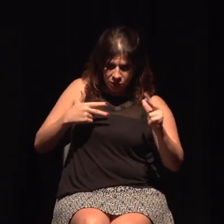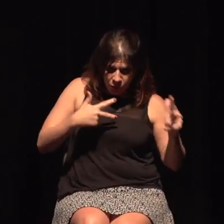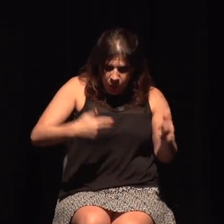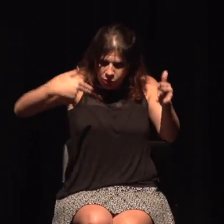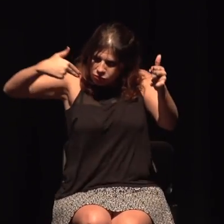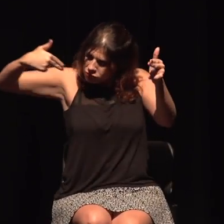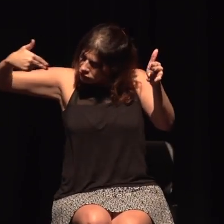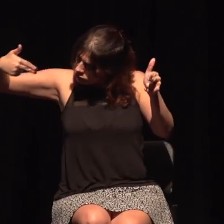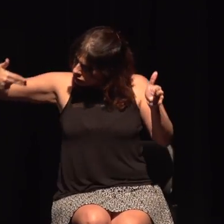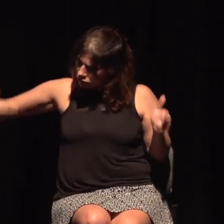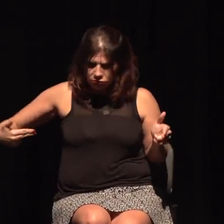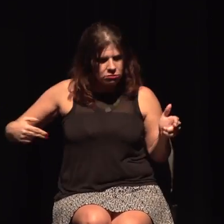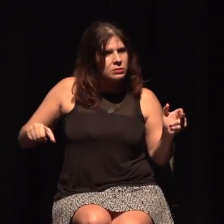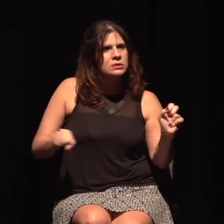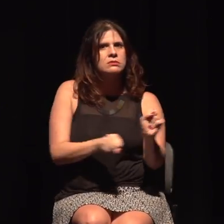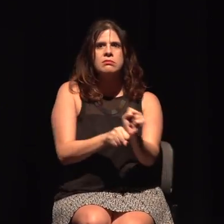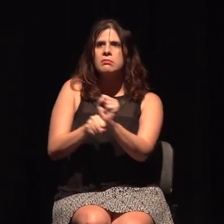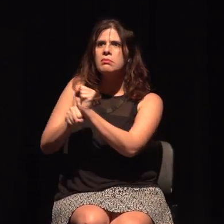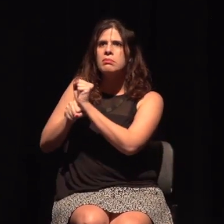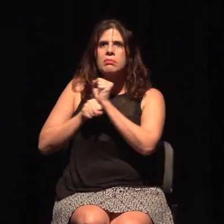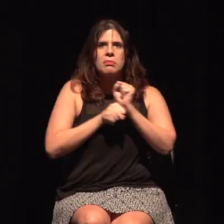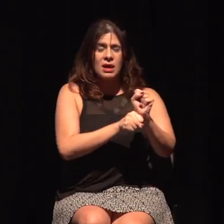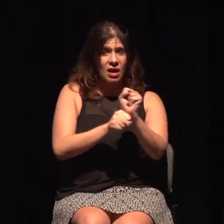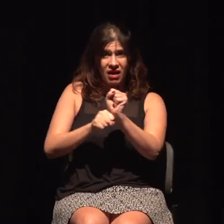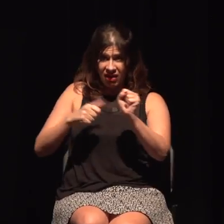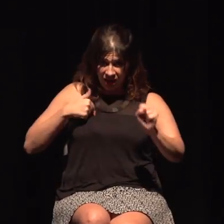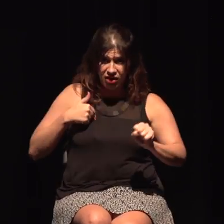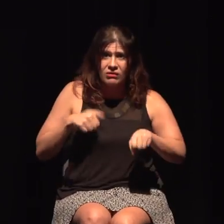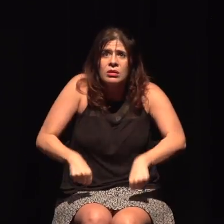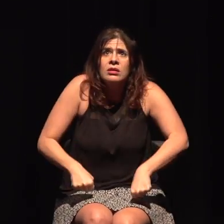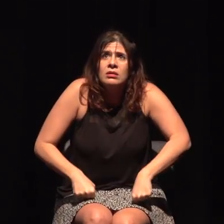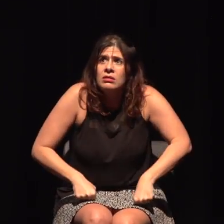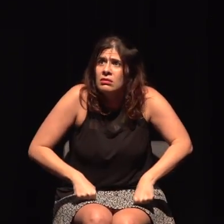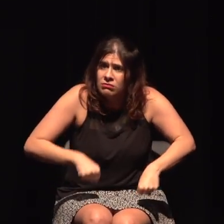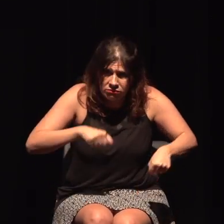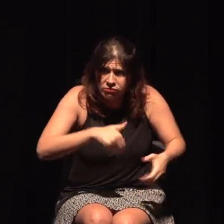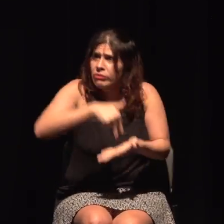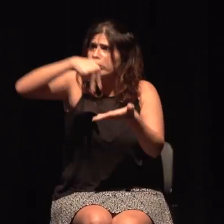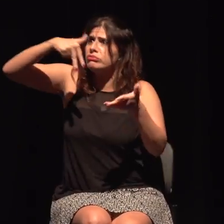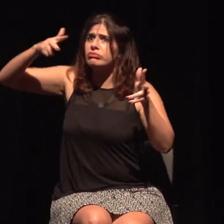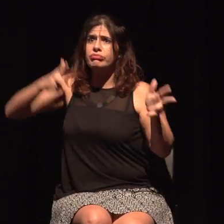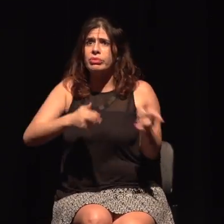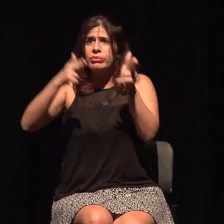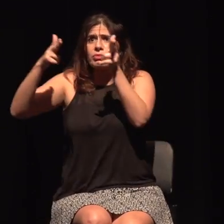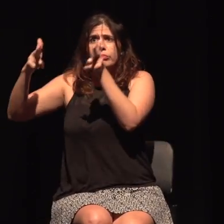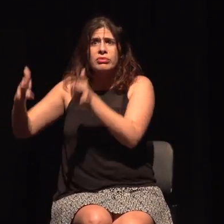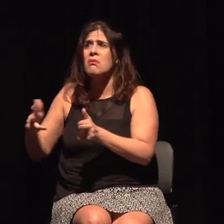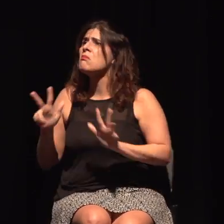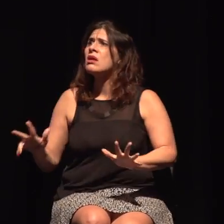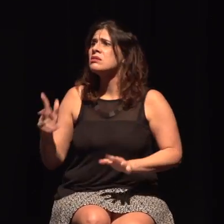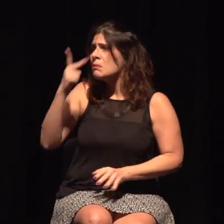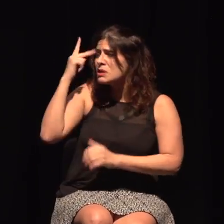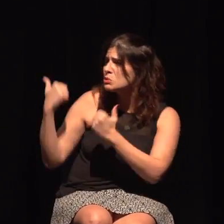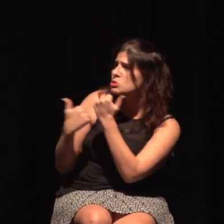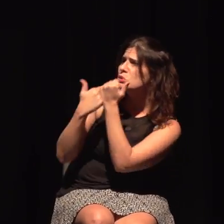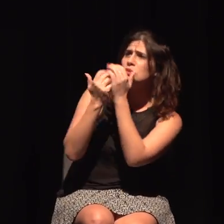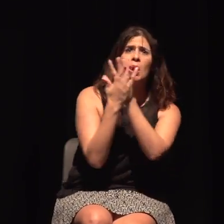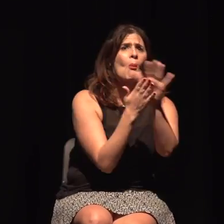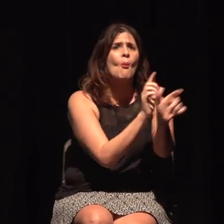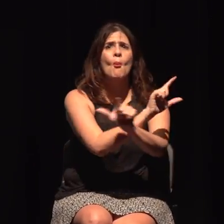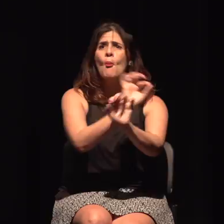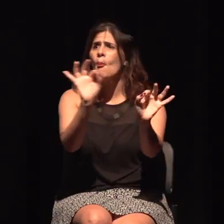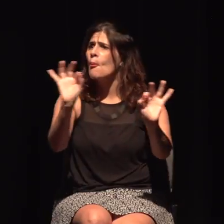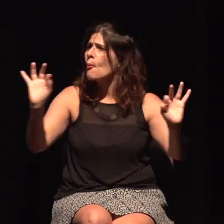além da expectativa, suspenso no ar, e o que fica suspenso no fim sou eu, sem palavras, e não aparece ninguém, porque o autor está